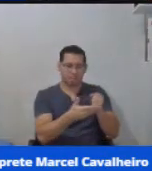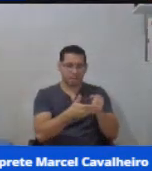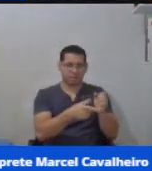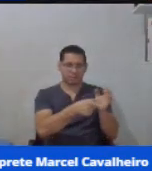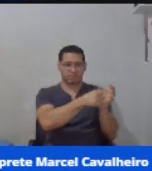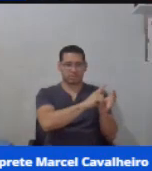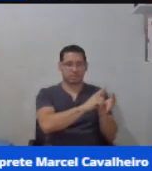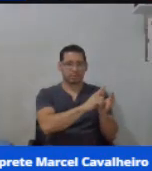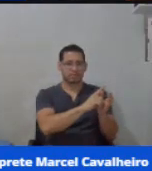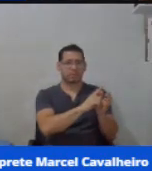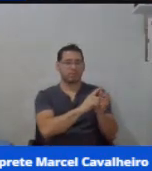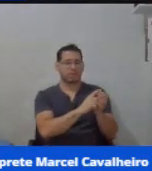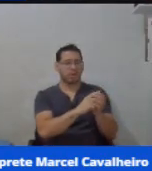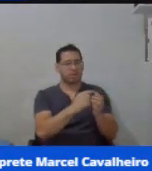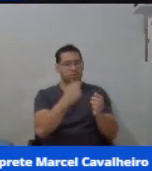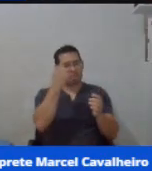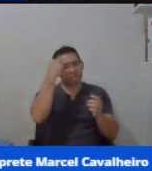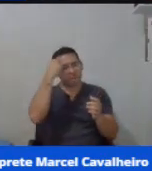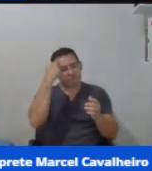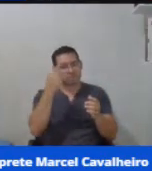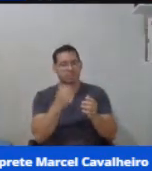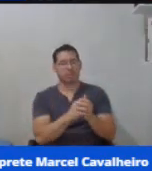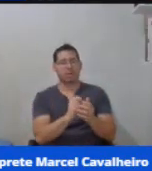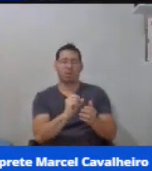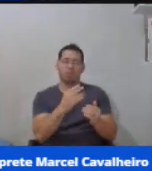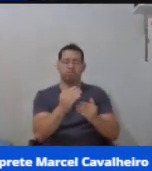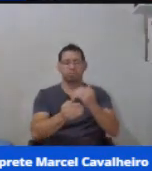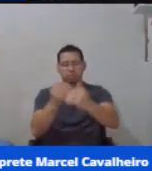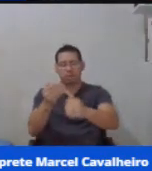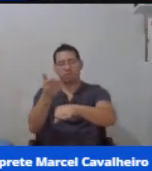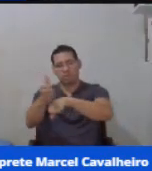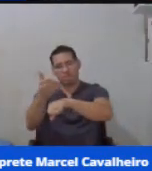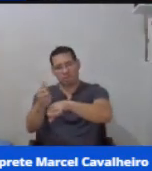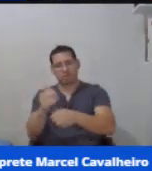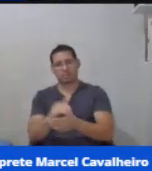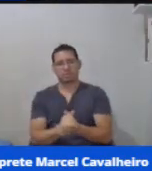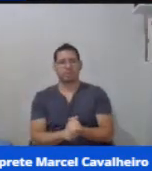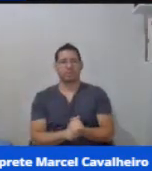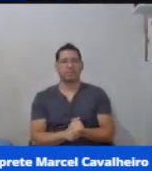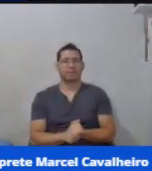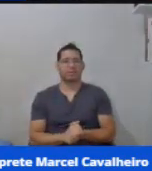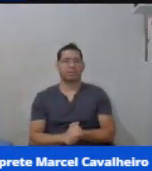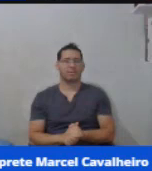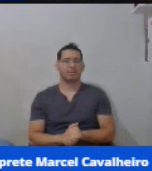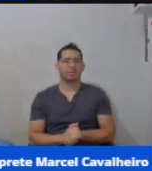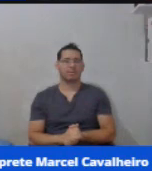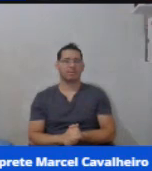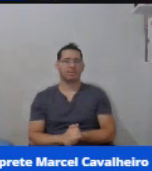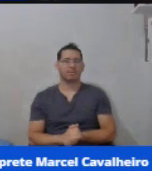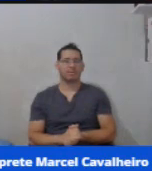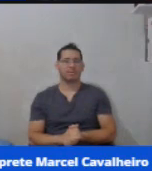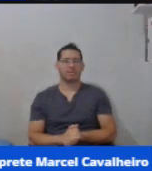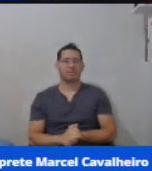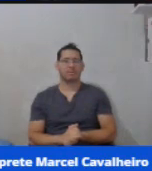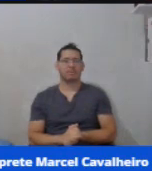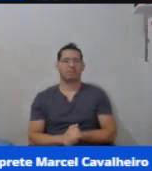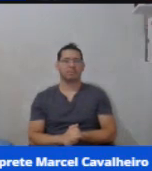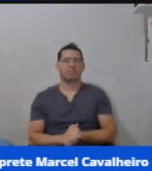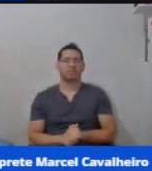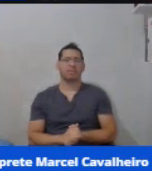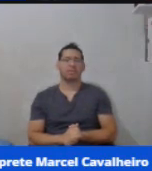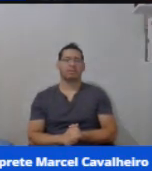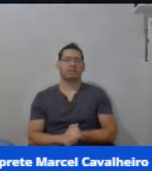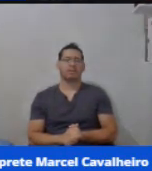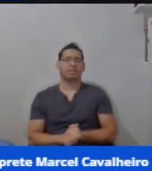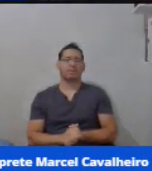exercício cognitivo ou procedimental nesses produtos, nas considerações da expressividade.